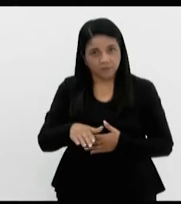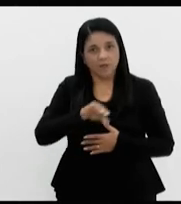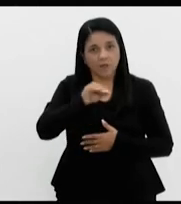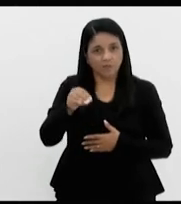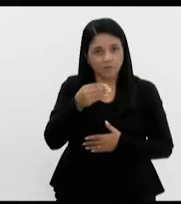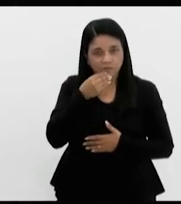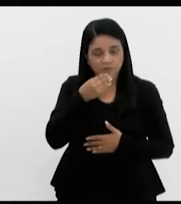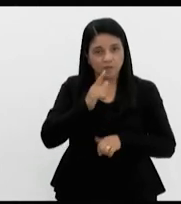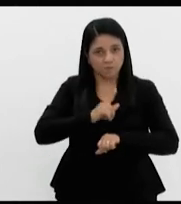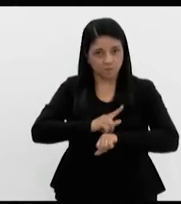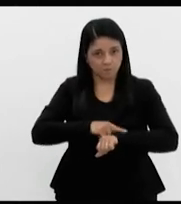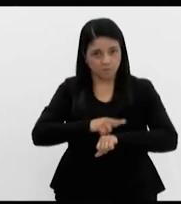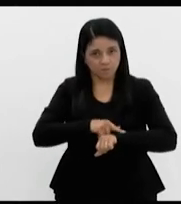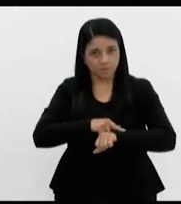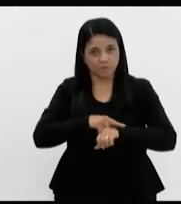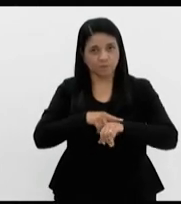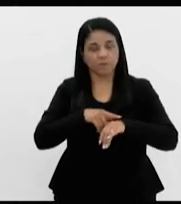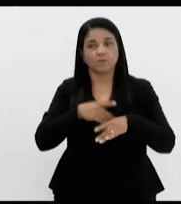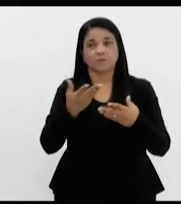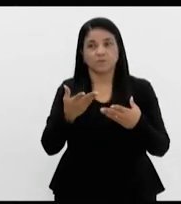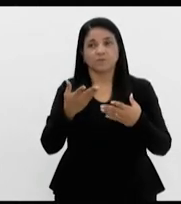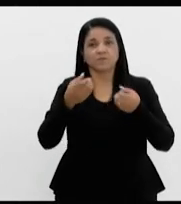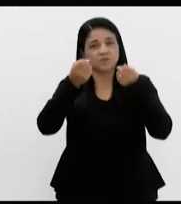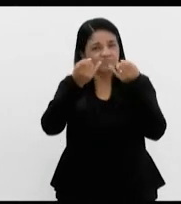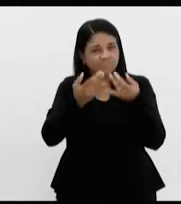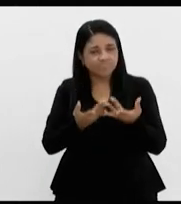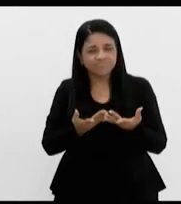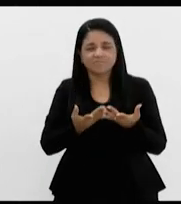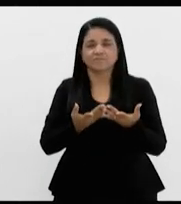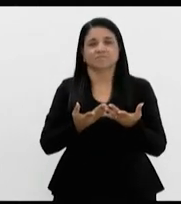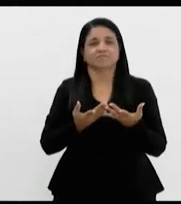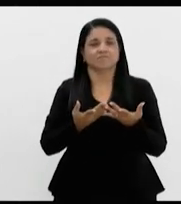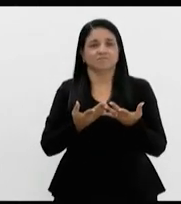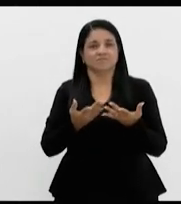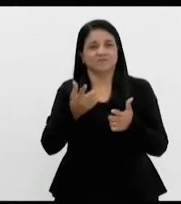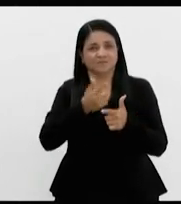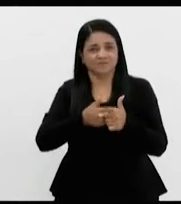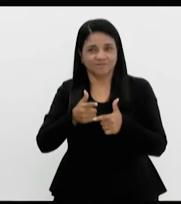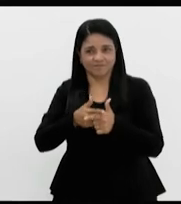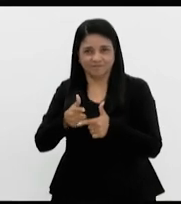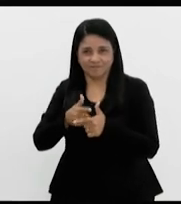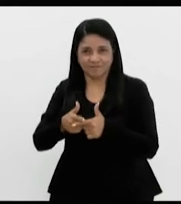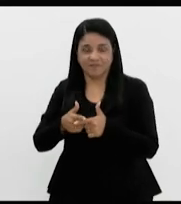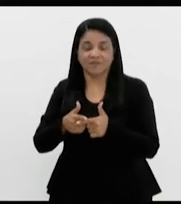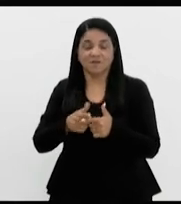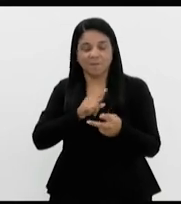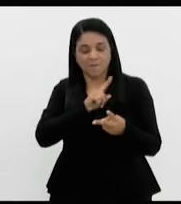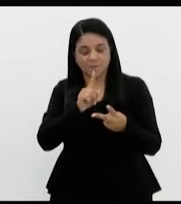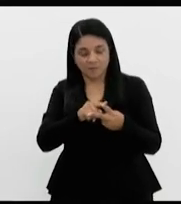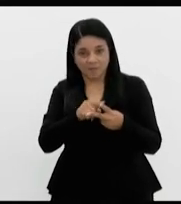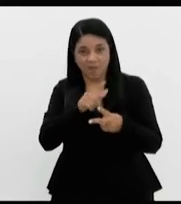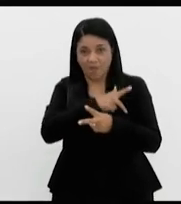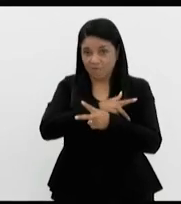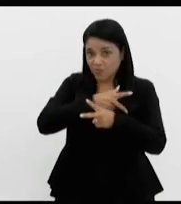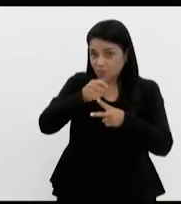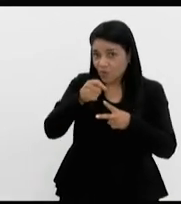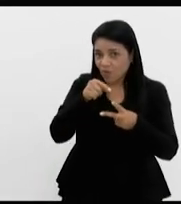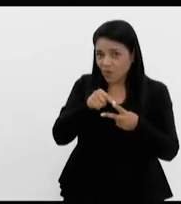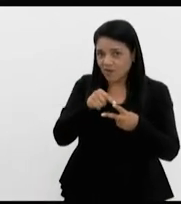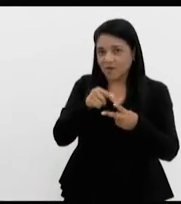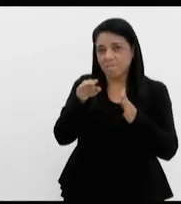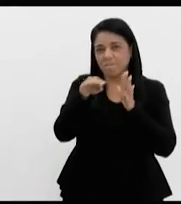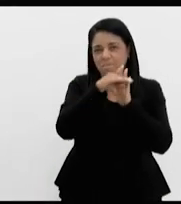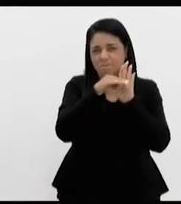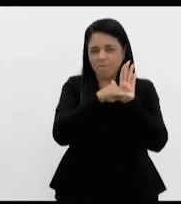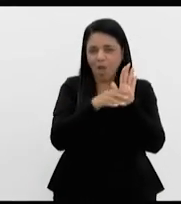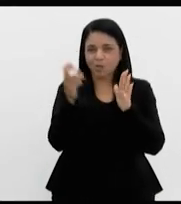o meu tempo para passear sobre essas questões. A primeira, da enorme vitória que nós tivemos na pauta